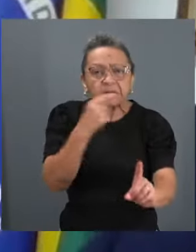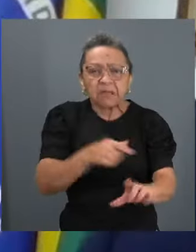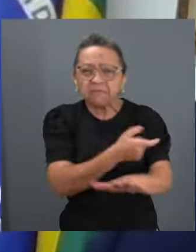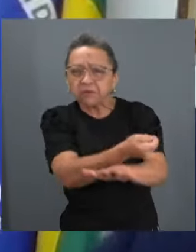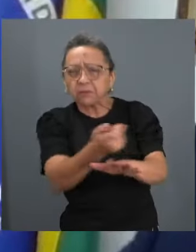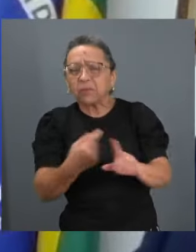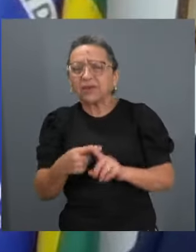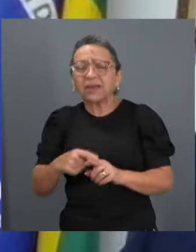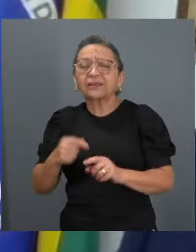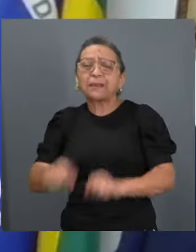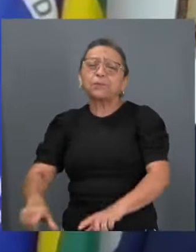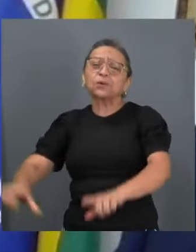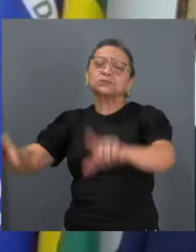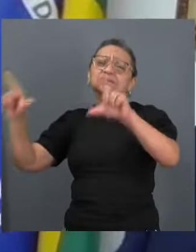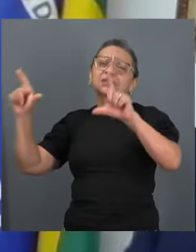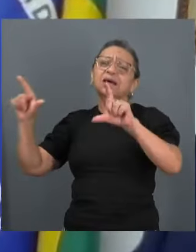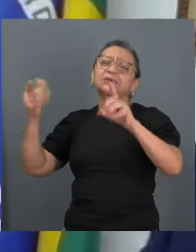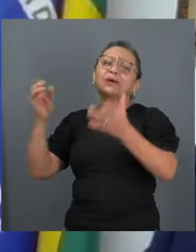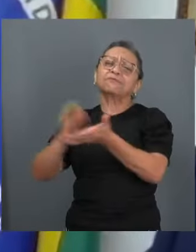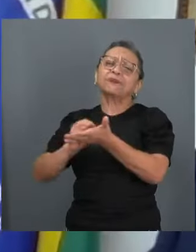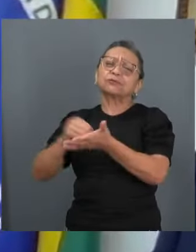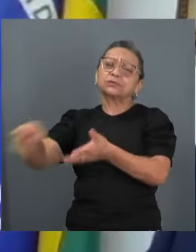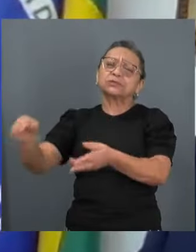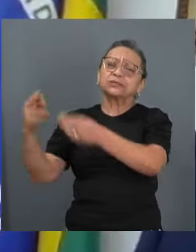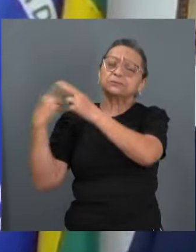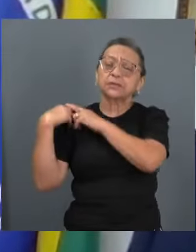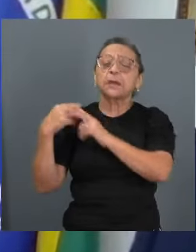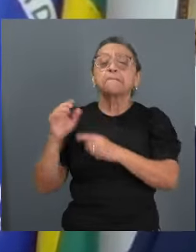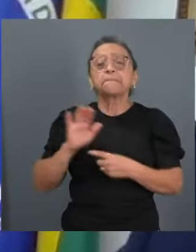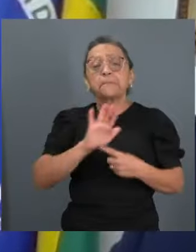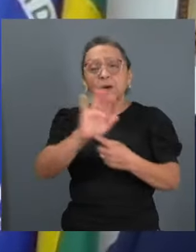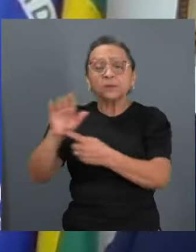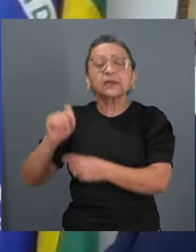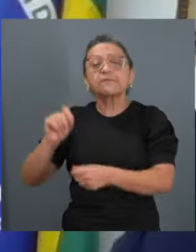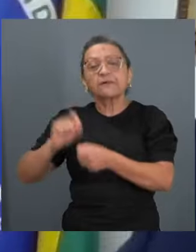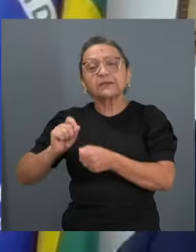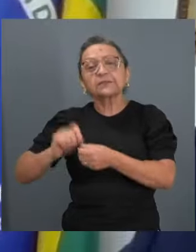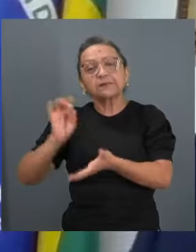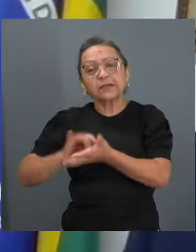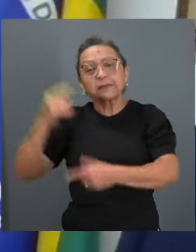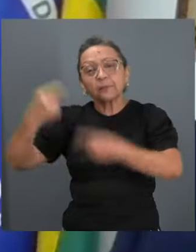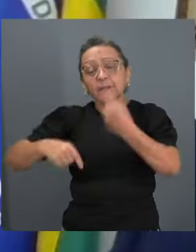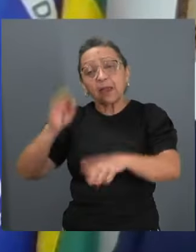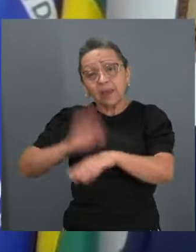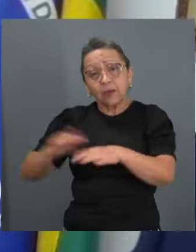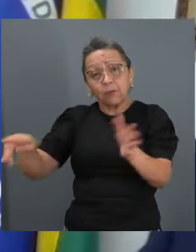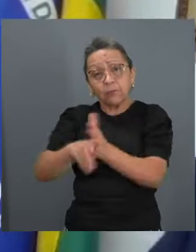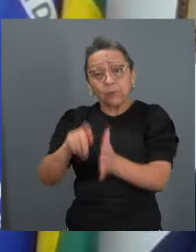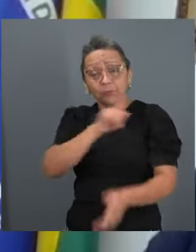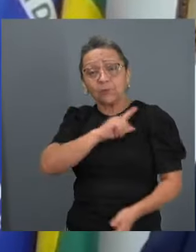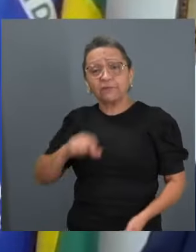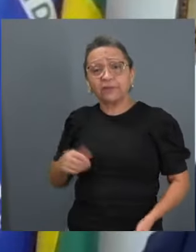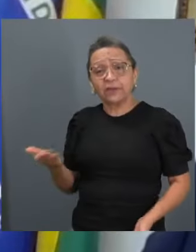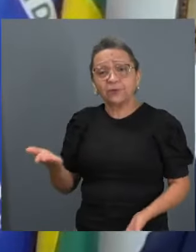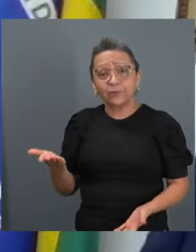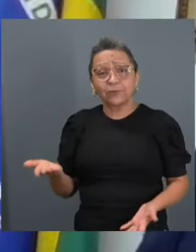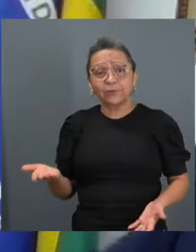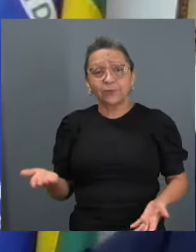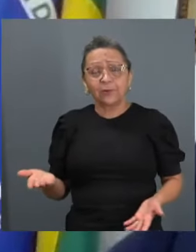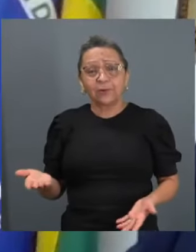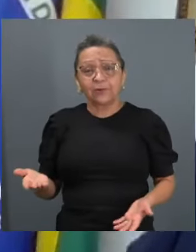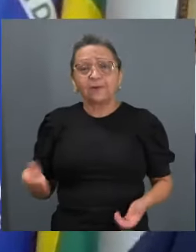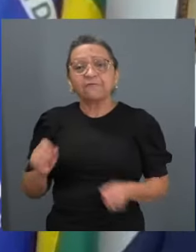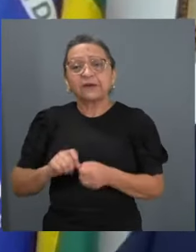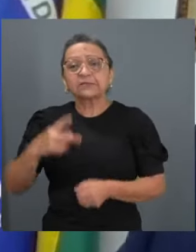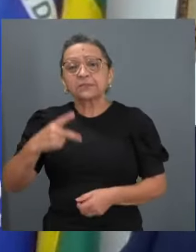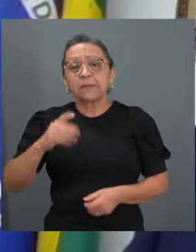sua inoperância. Mostra que quem faz politicagem, na verdade, é o próprio governo, quando